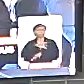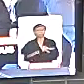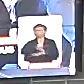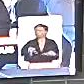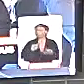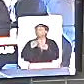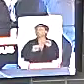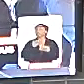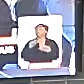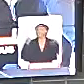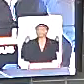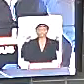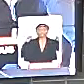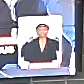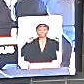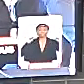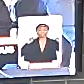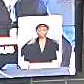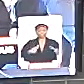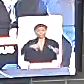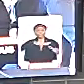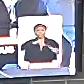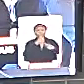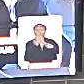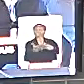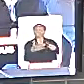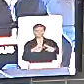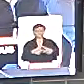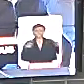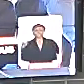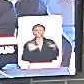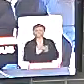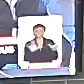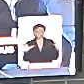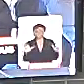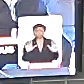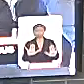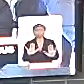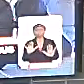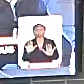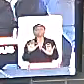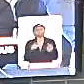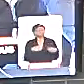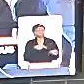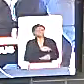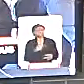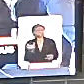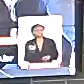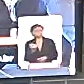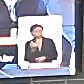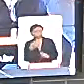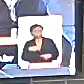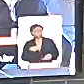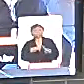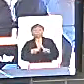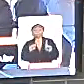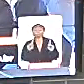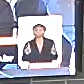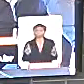Liv é necessária mas eu queria tentar estudar uma maneira também de poder através dessas emendas juntamente com parceria com a Secretaria de